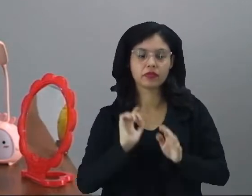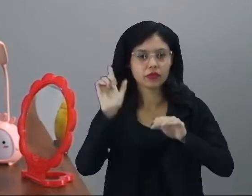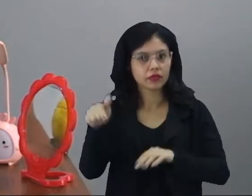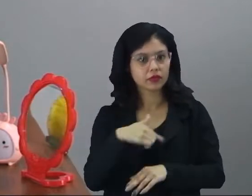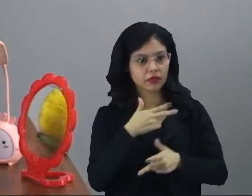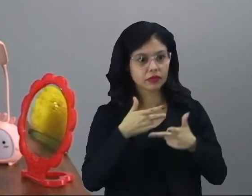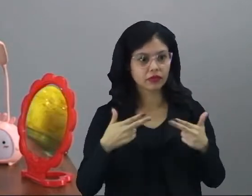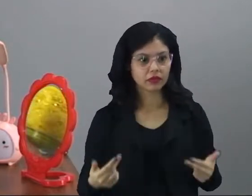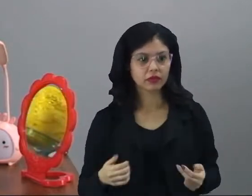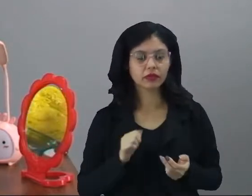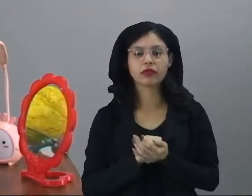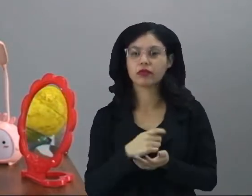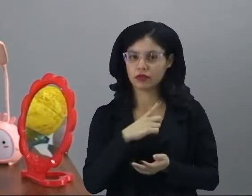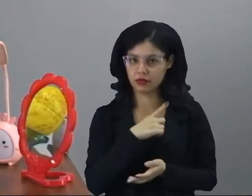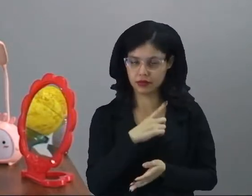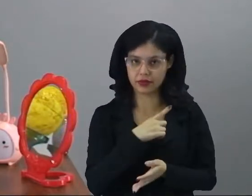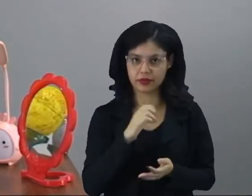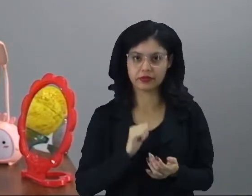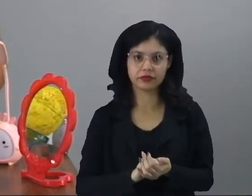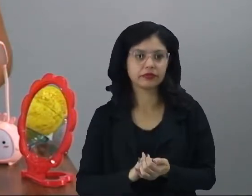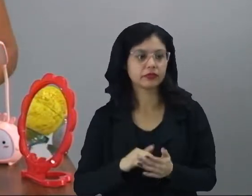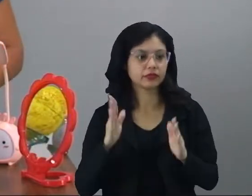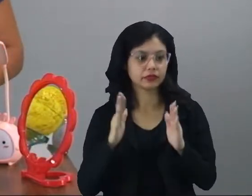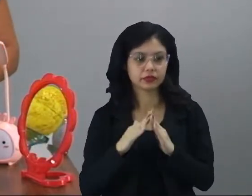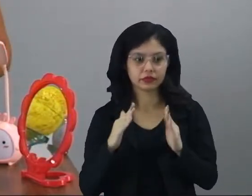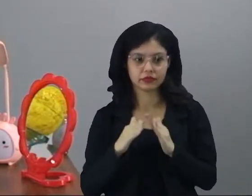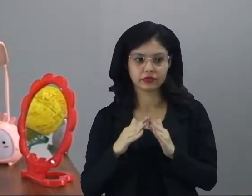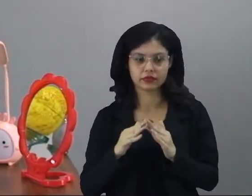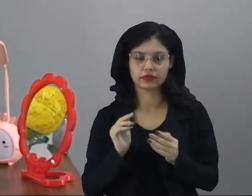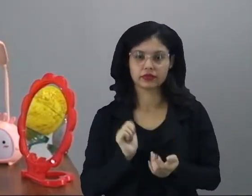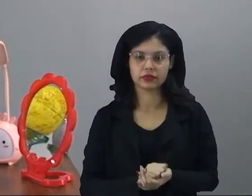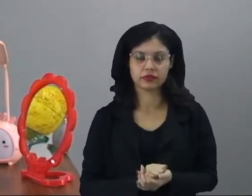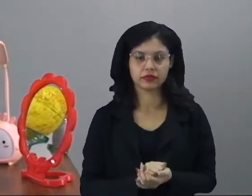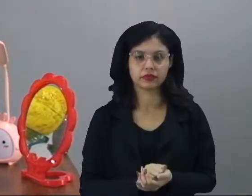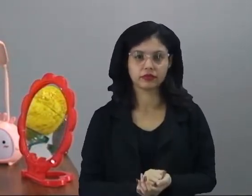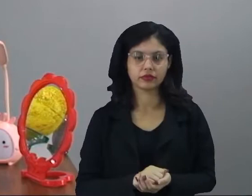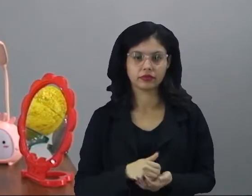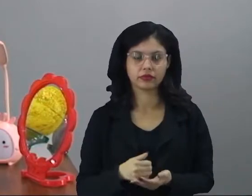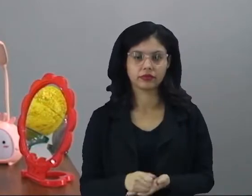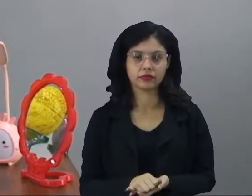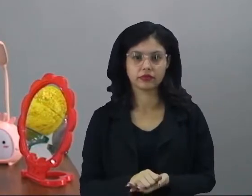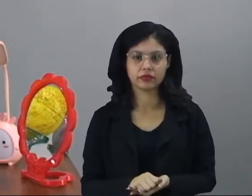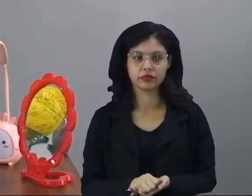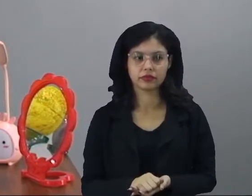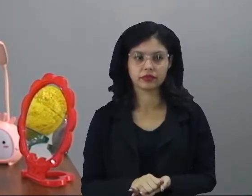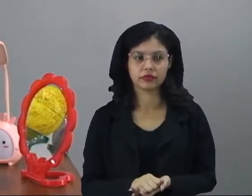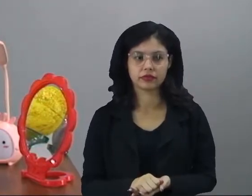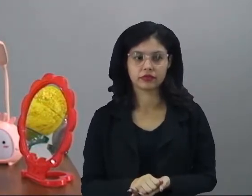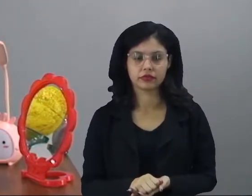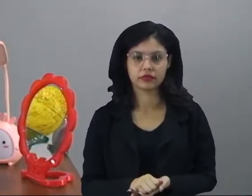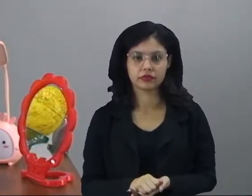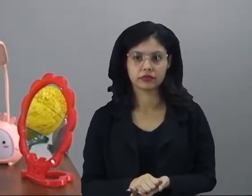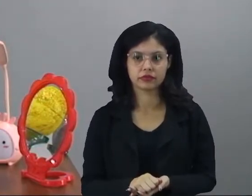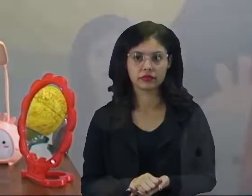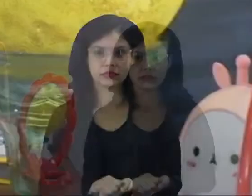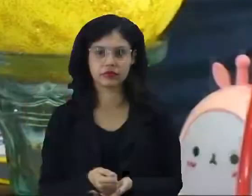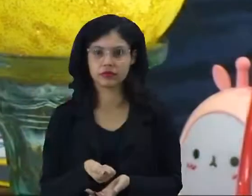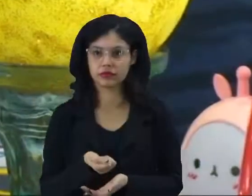outros objetos que nós temos na nossa casa. Esse daqui, veja bem, é